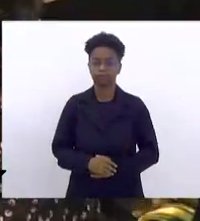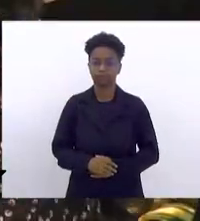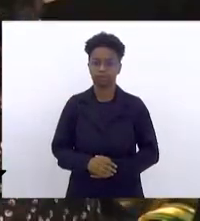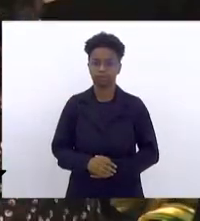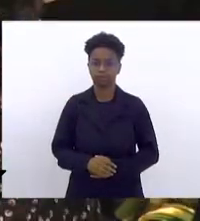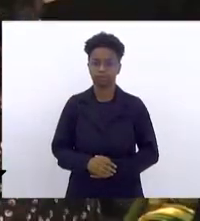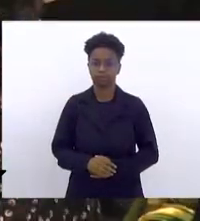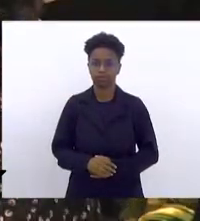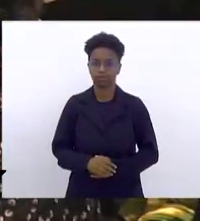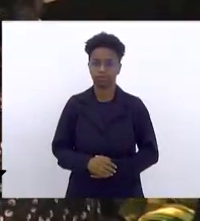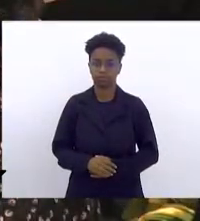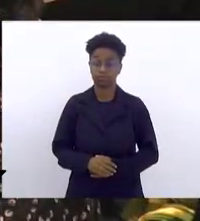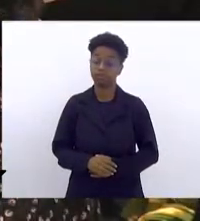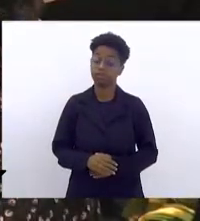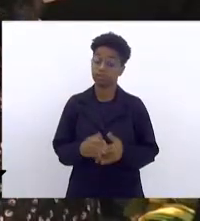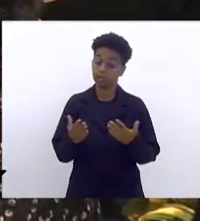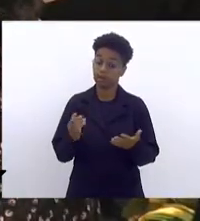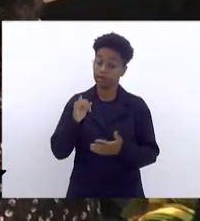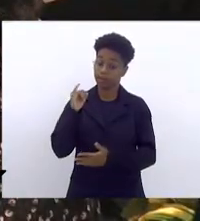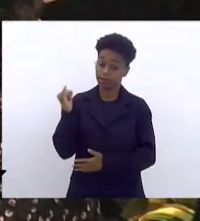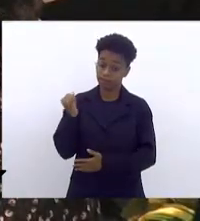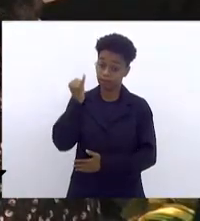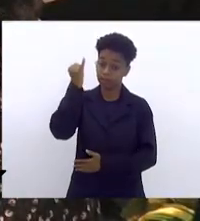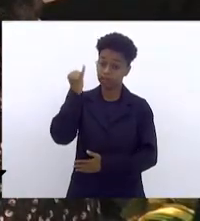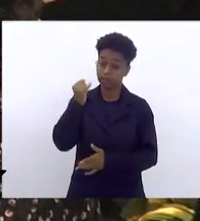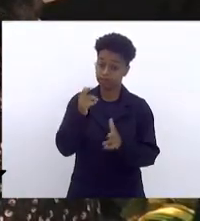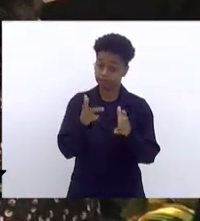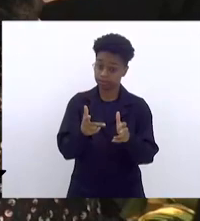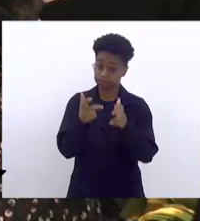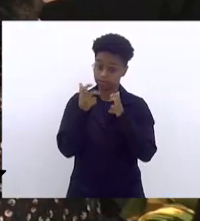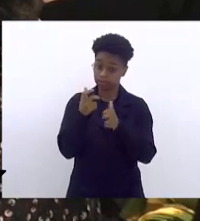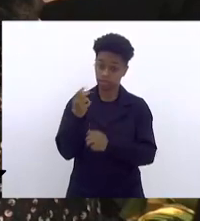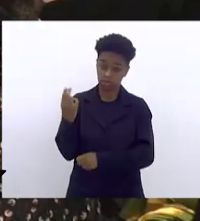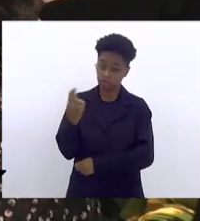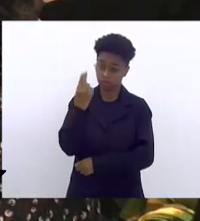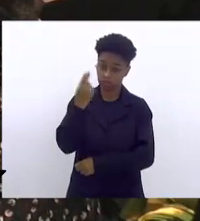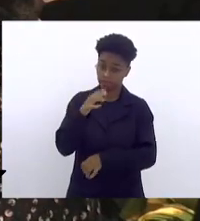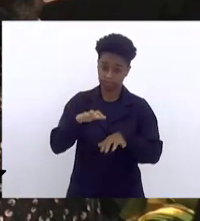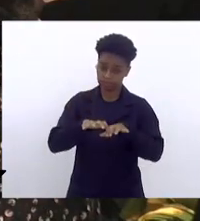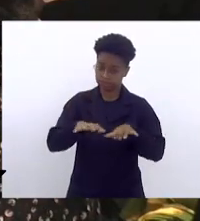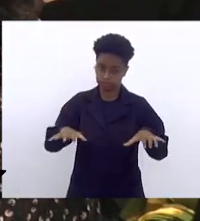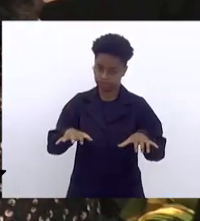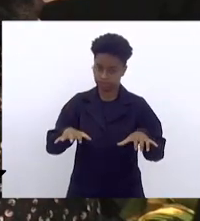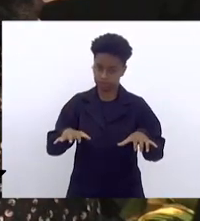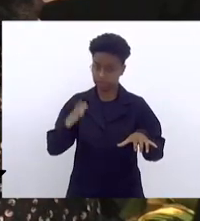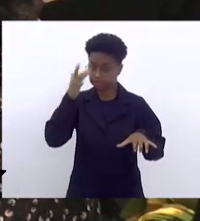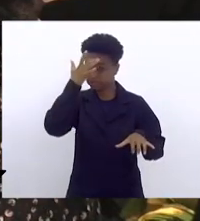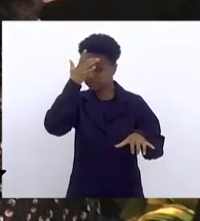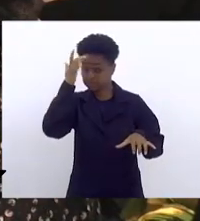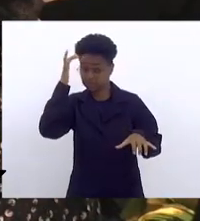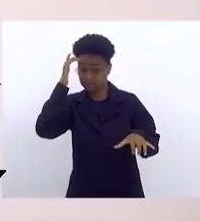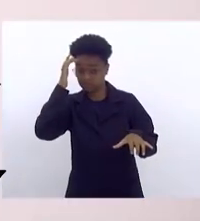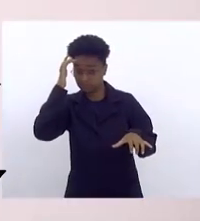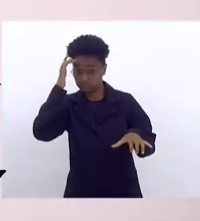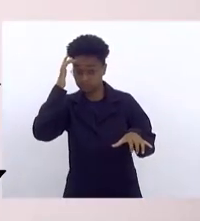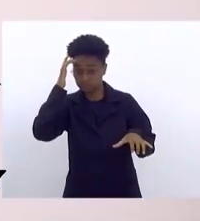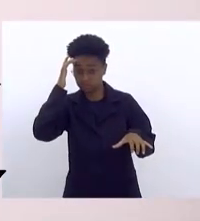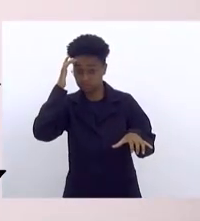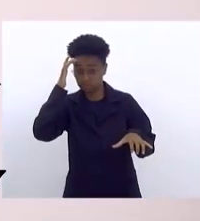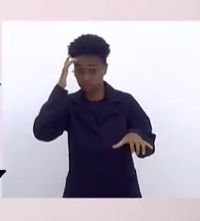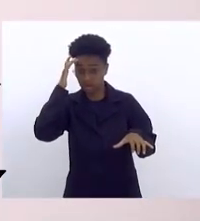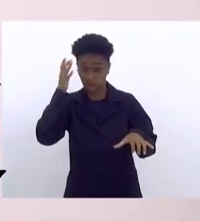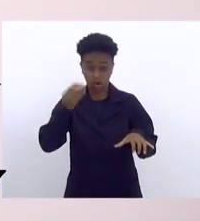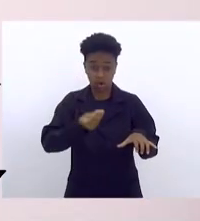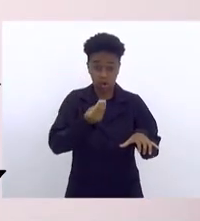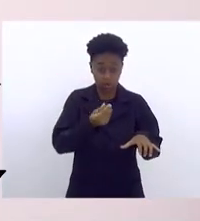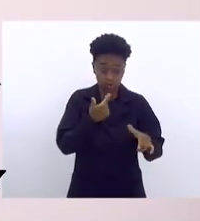é importante perceber que não é possível dissociar a saúde mental das condições